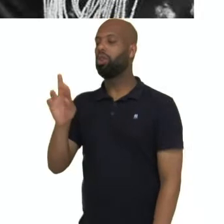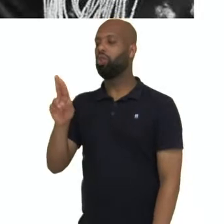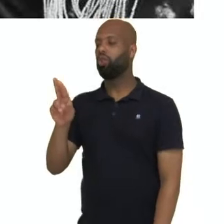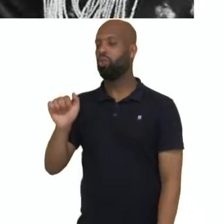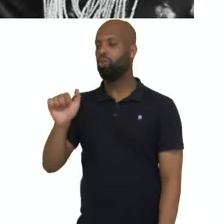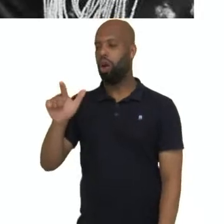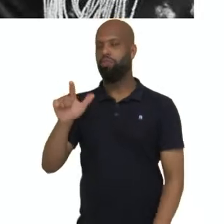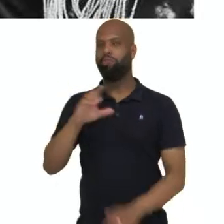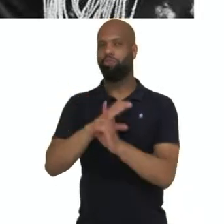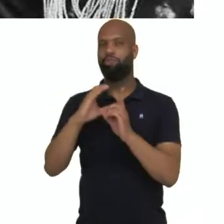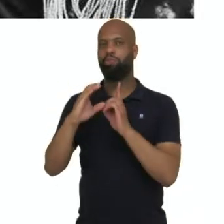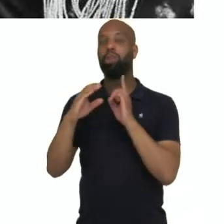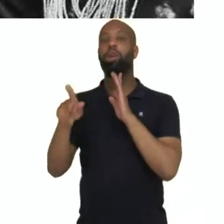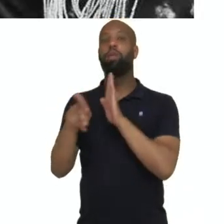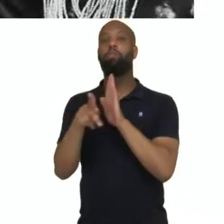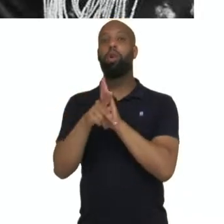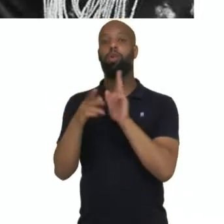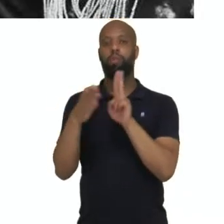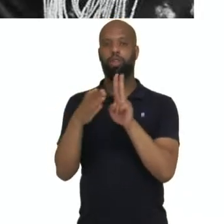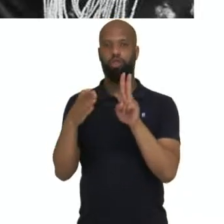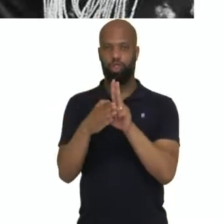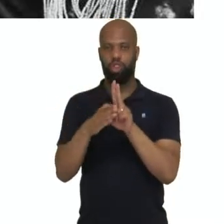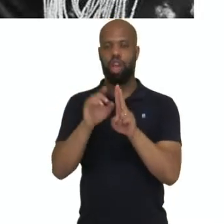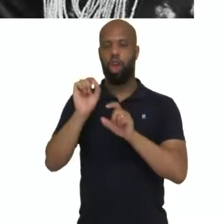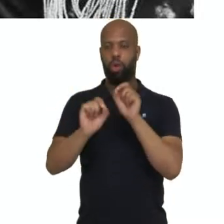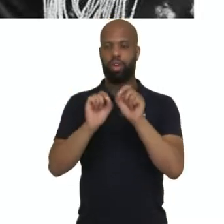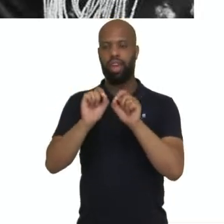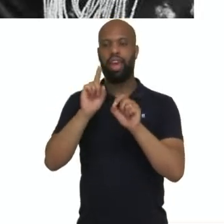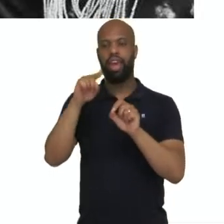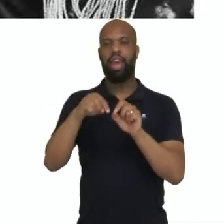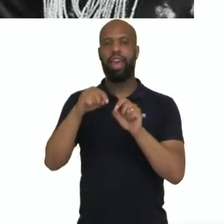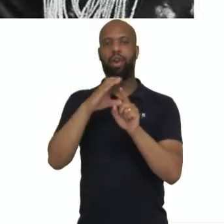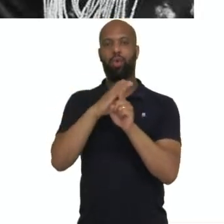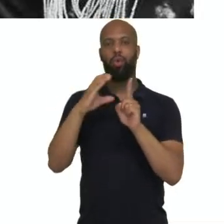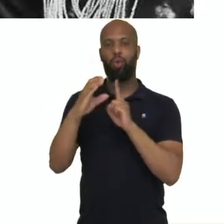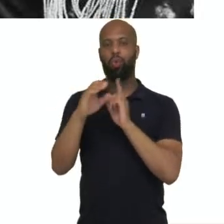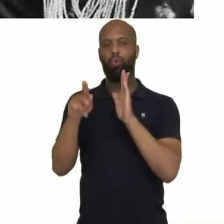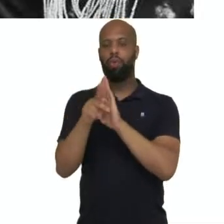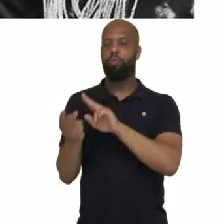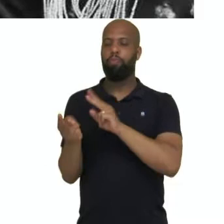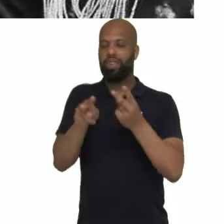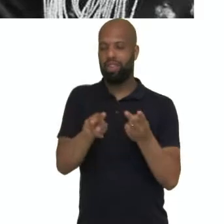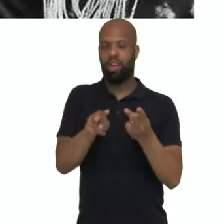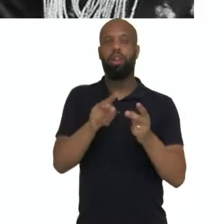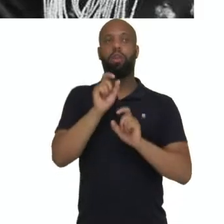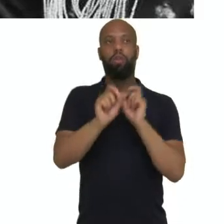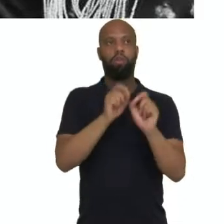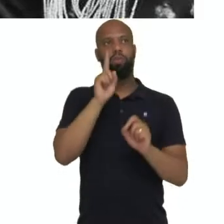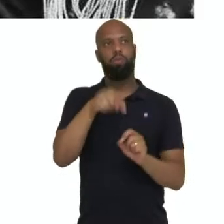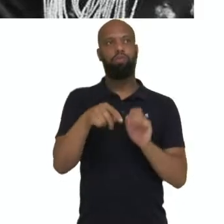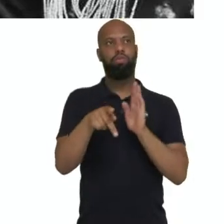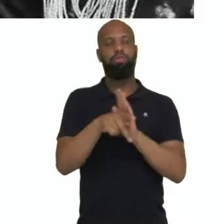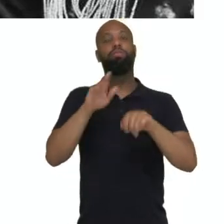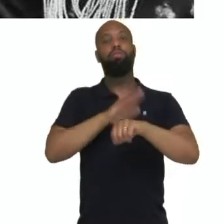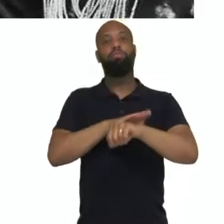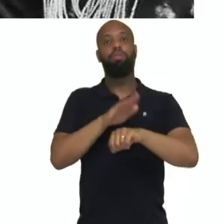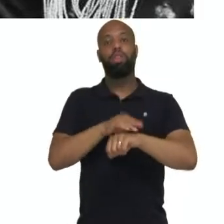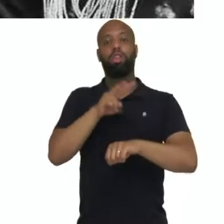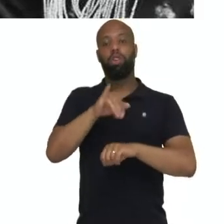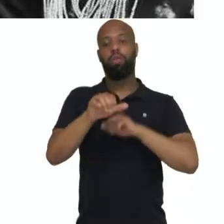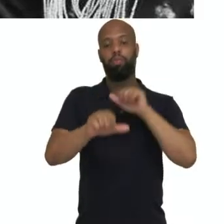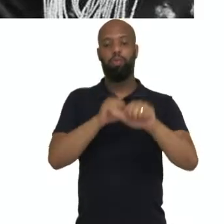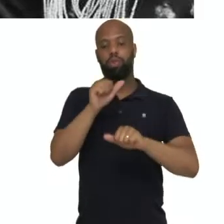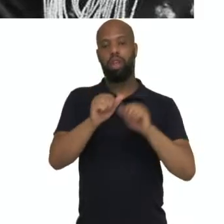mais conhecidos são justamente os de passagem. Então, um dos ritos mais significativos dos povos indígenas são justamente os ritos